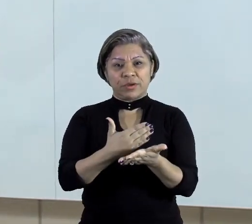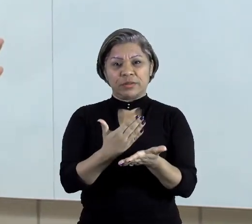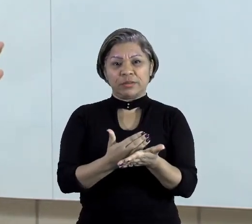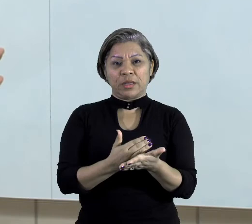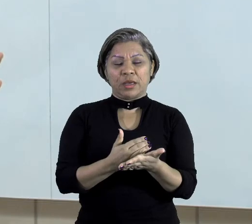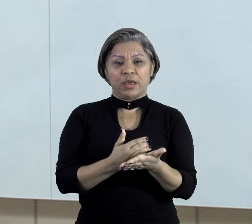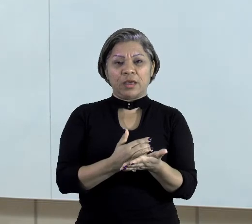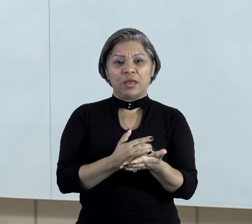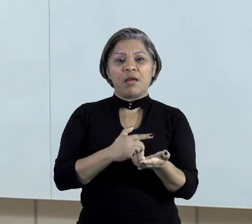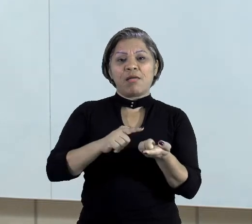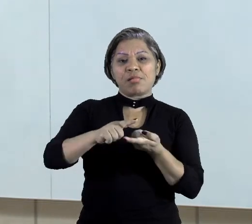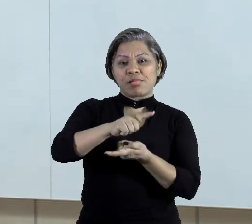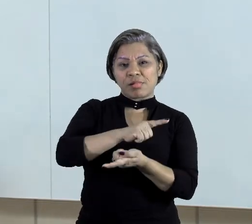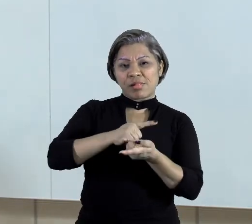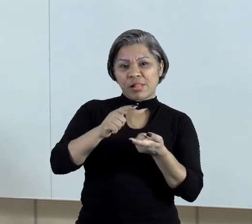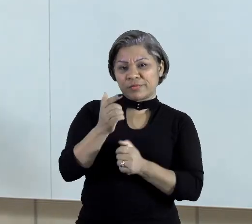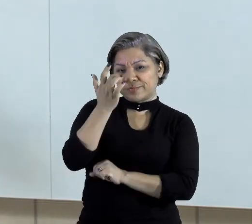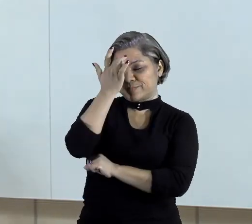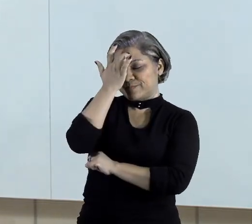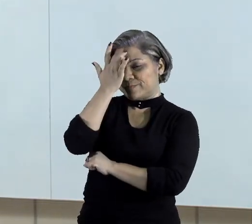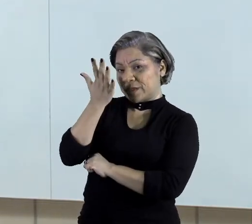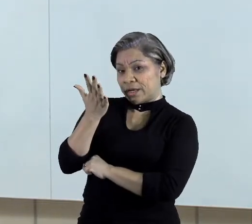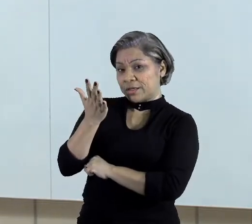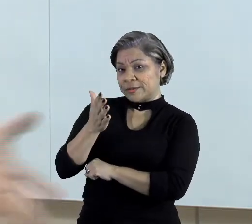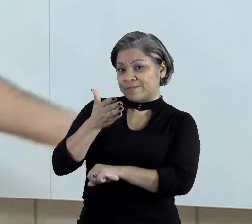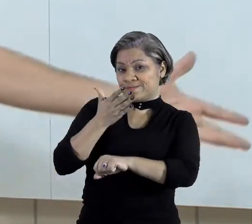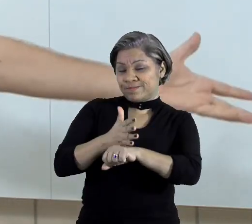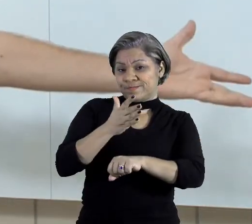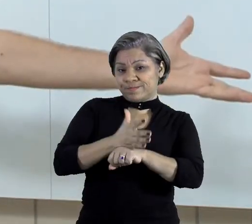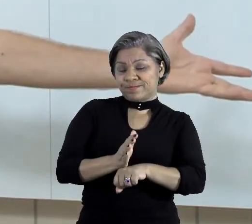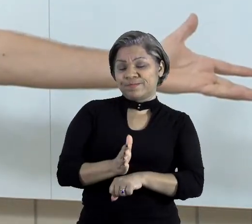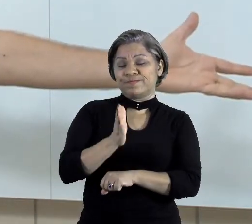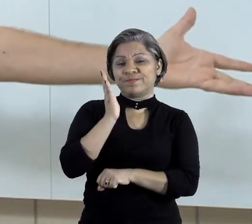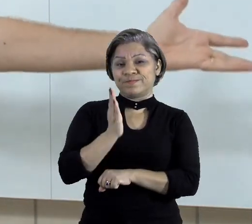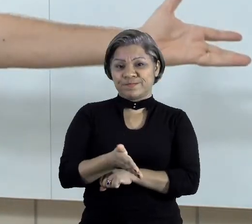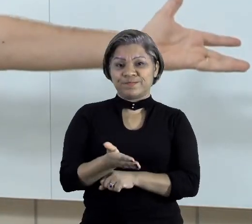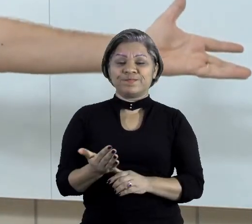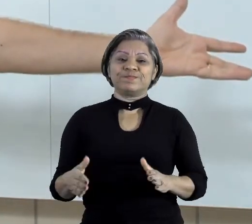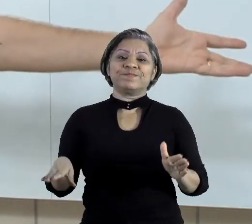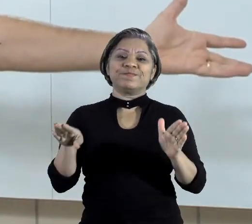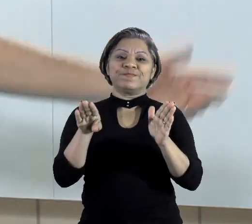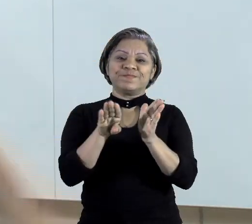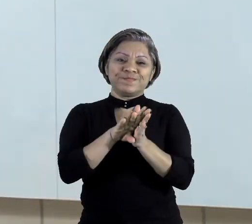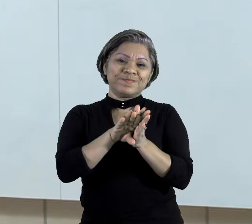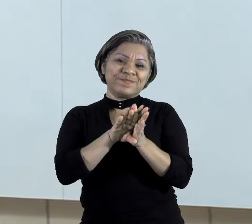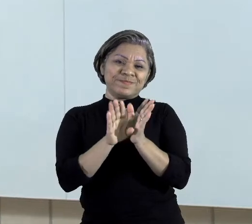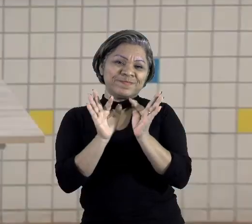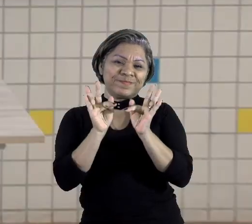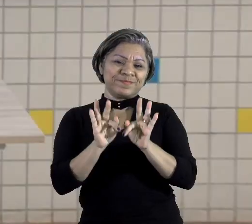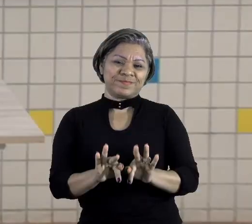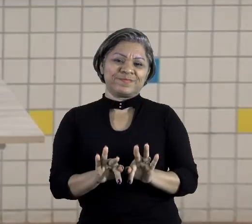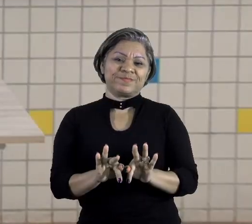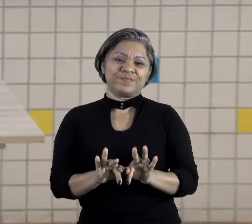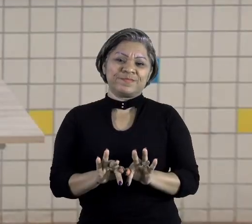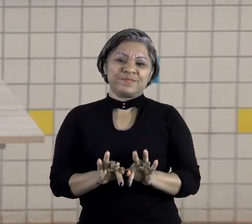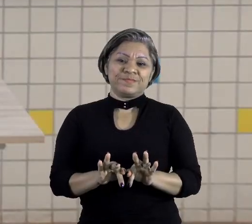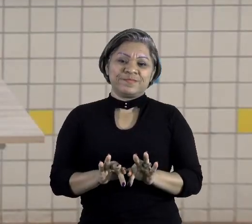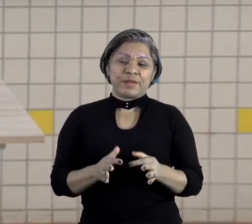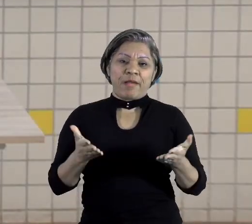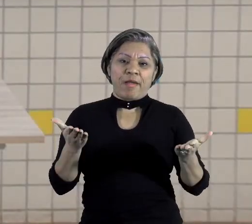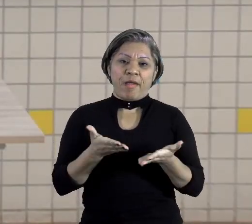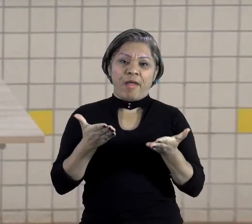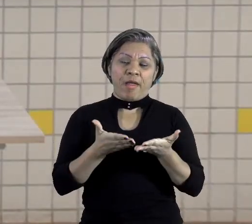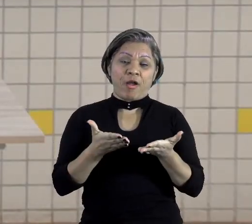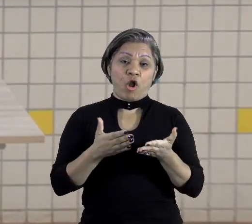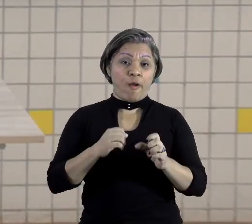geografia descomplicada, na geografia na prática, está chegando ao fim. Está chegando ao fim. Agora, corra,